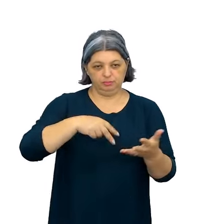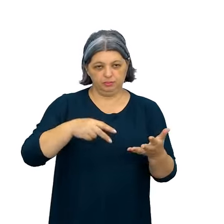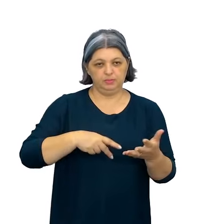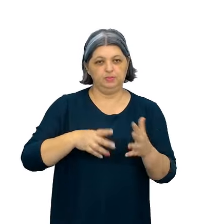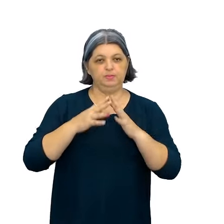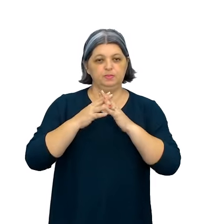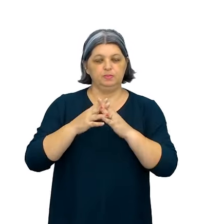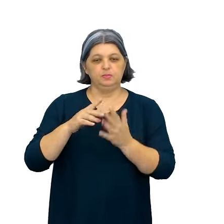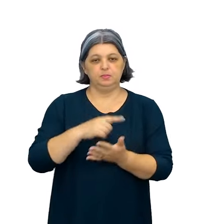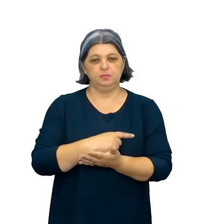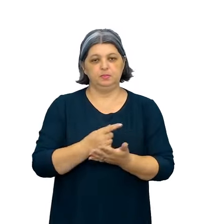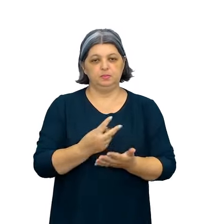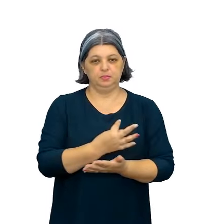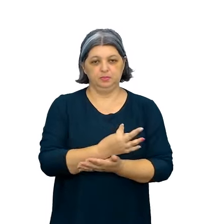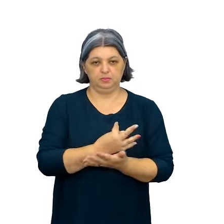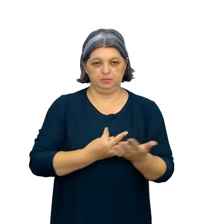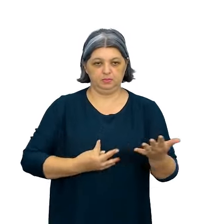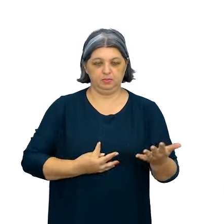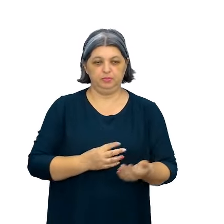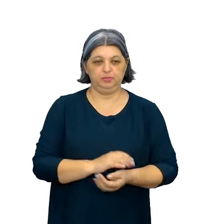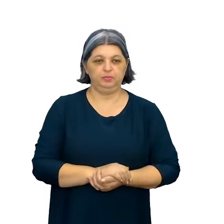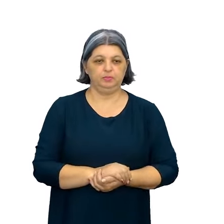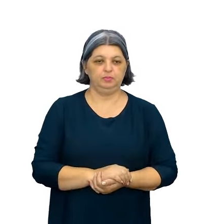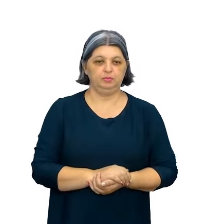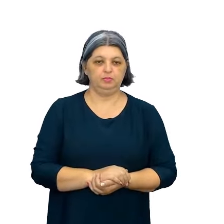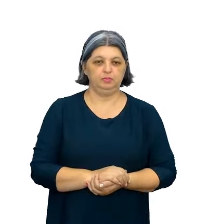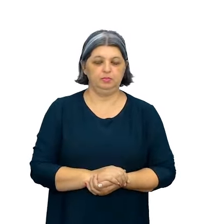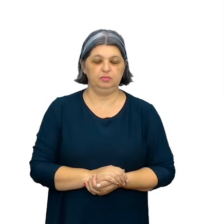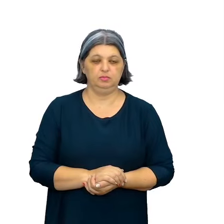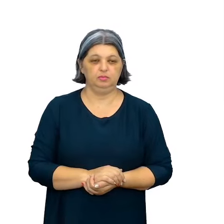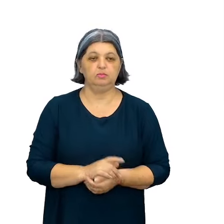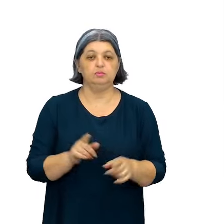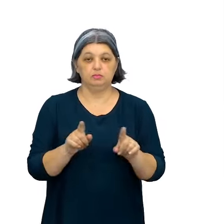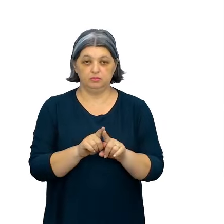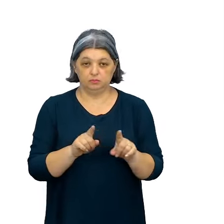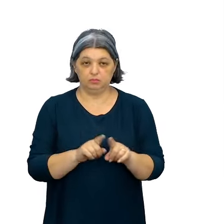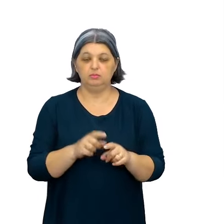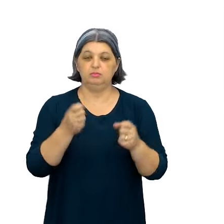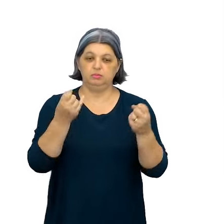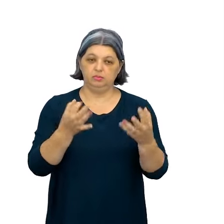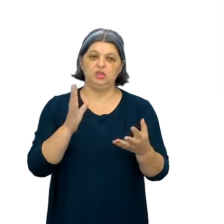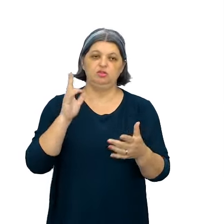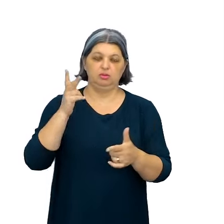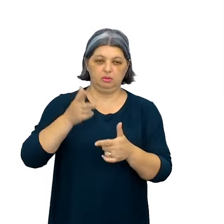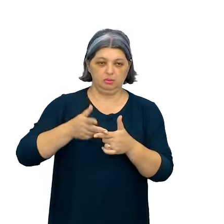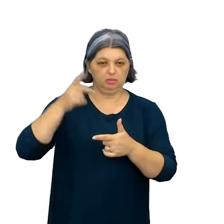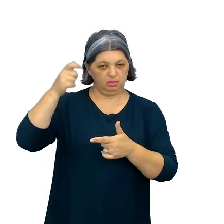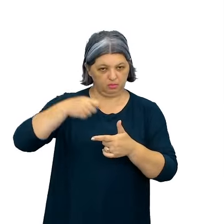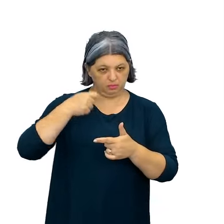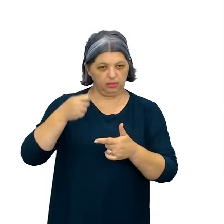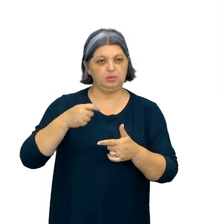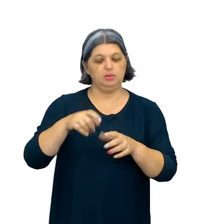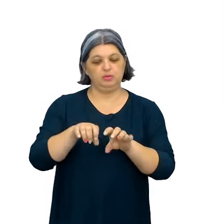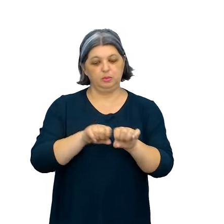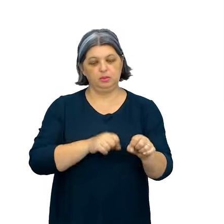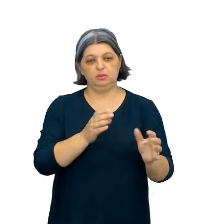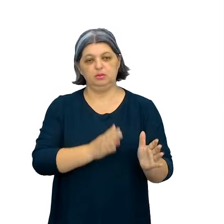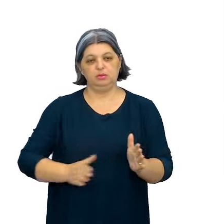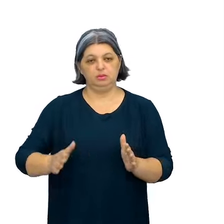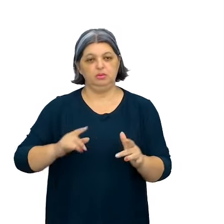leitora e da complexidade dos gêneros textuais. É bom dizer que a professora Márcia Santos já gravou um vídeo na formação de etapa, e para